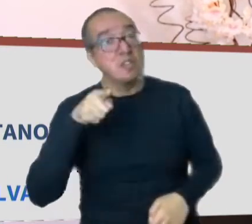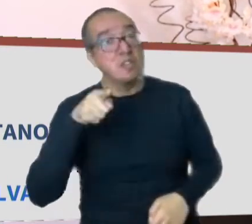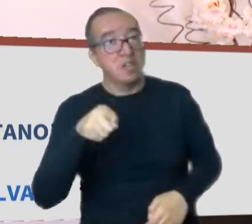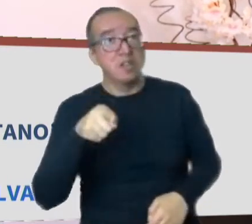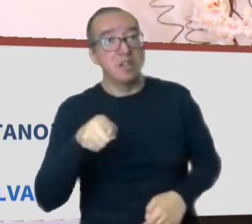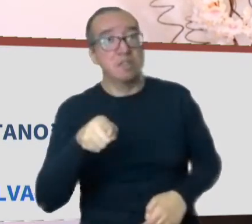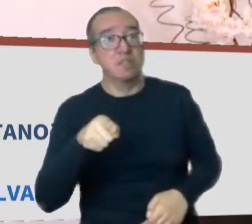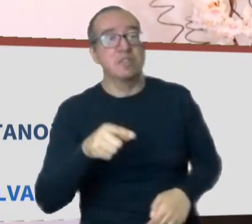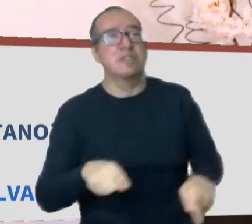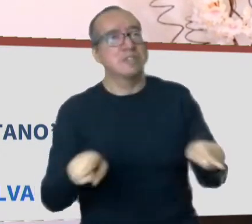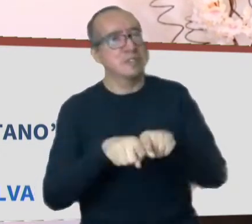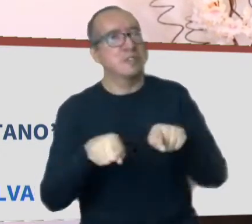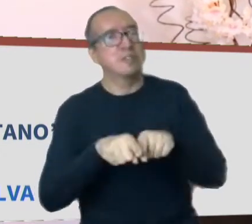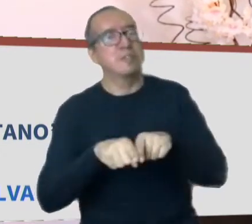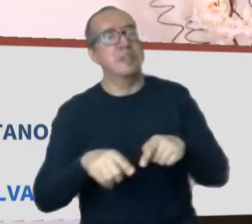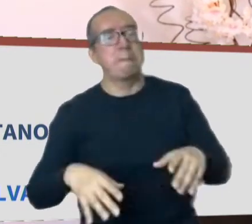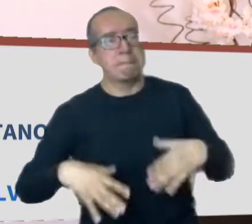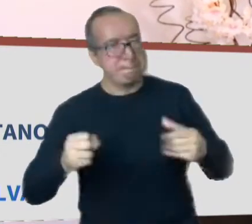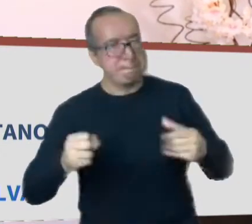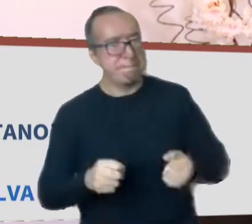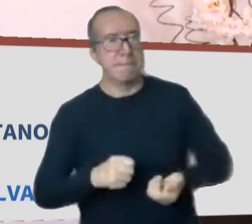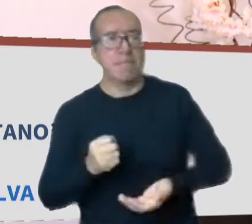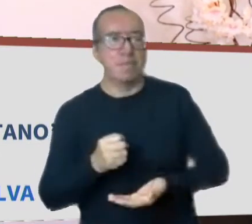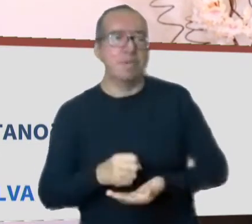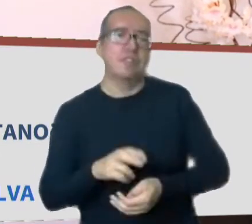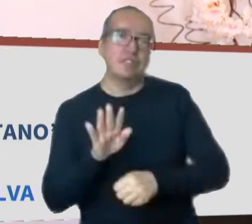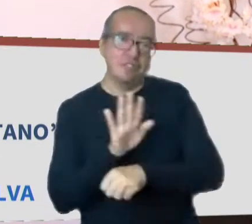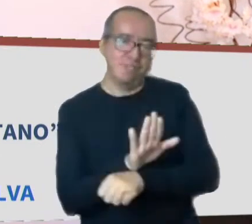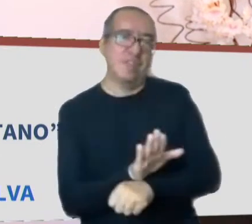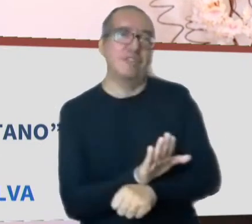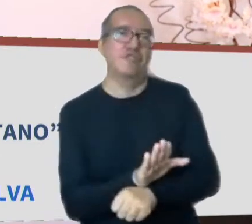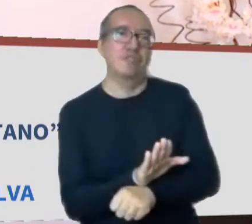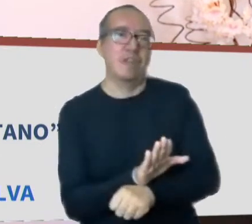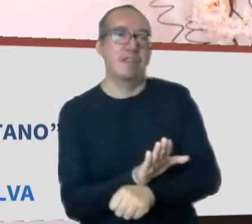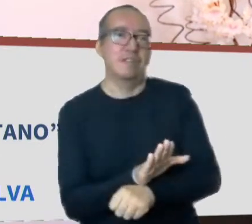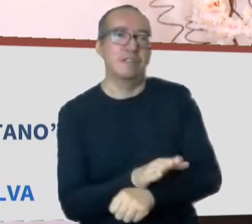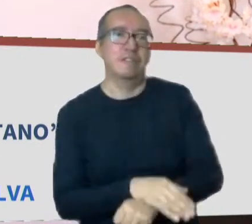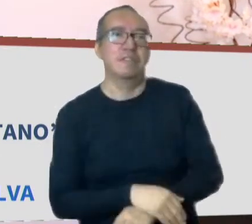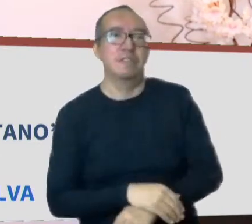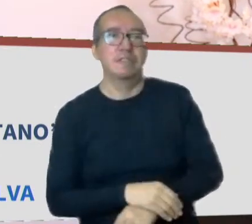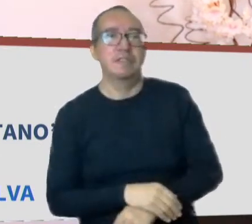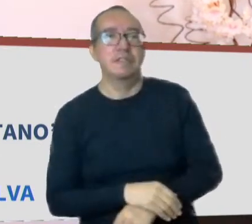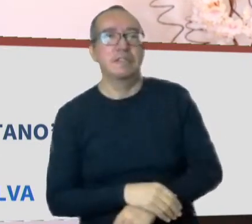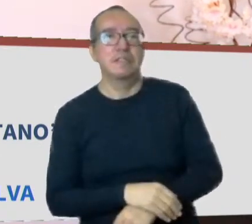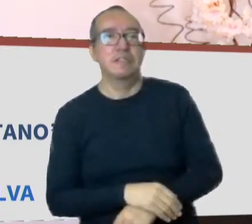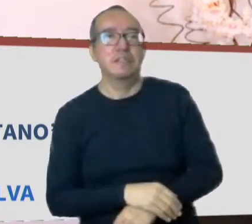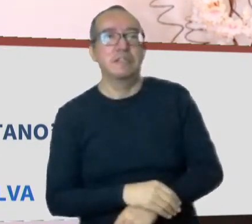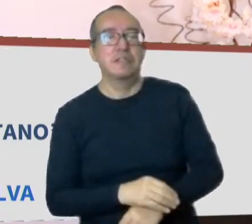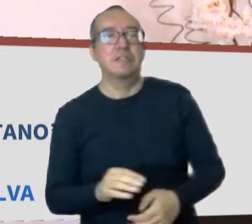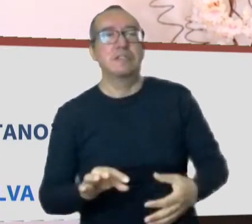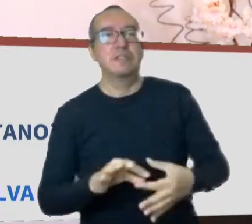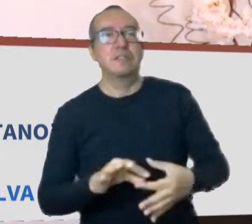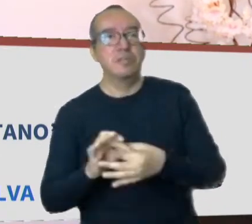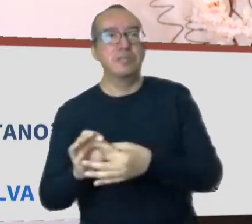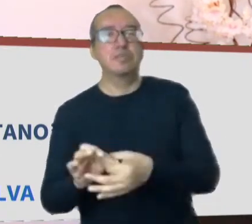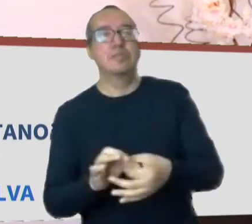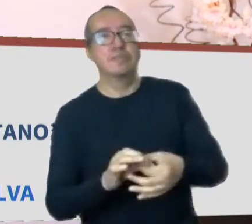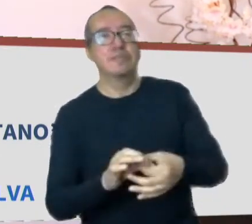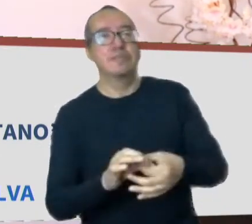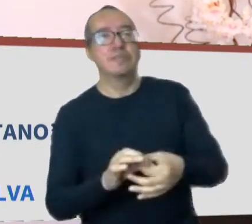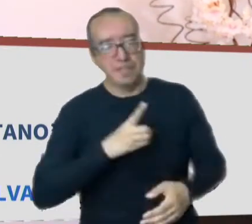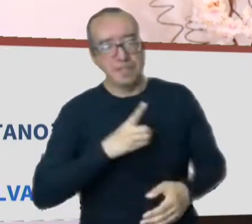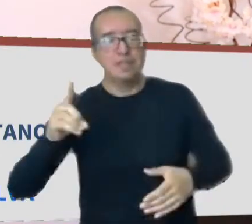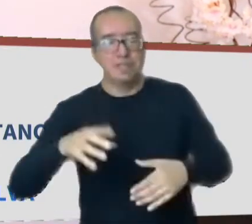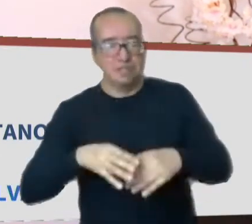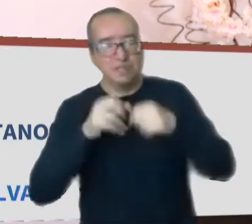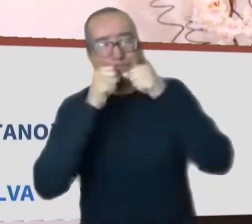uma coisa de irmãos, uma coisa de Cristo. Deus abençoe os irmãos, que Deus possa